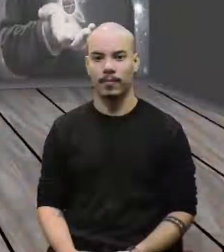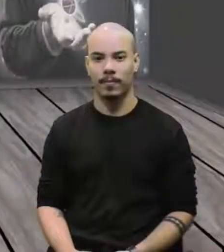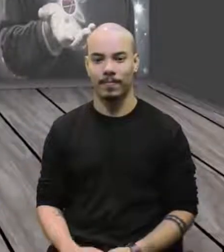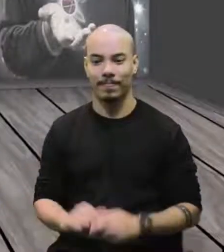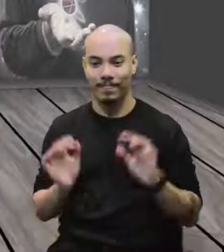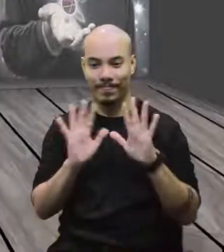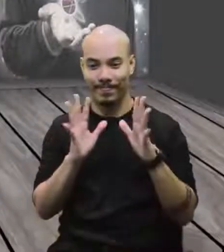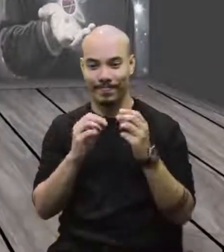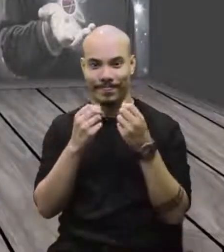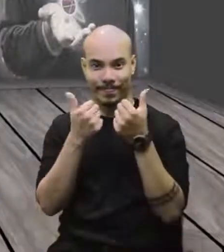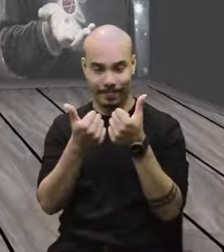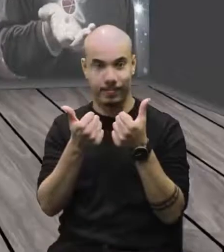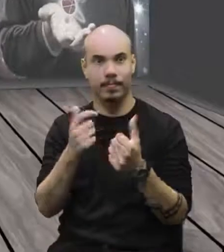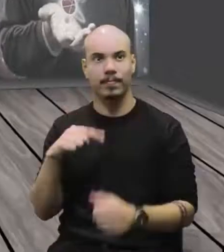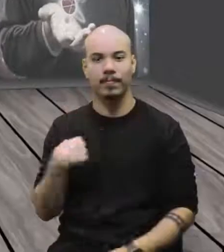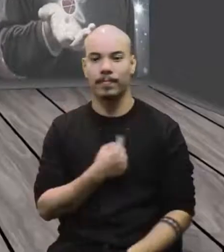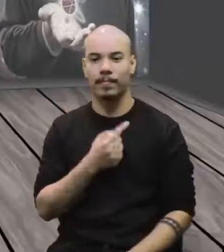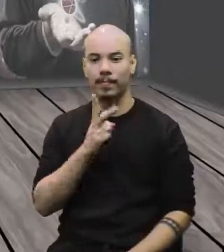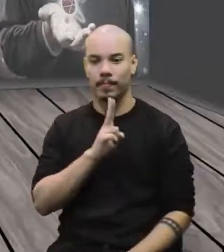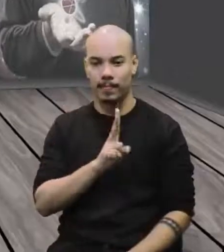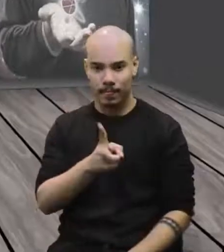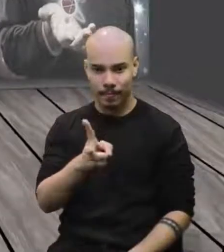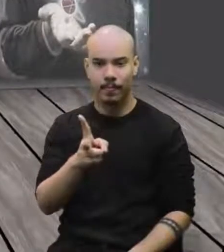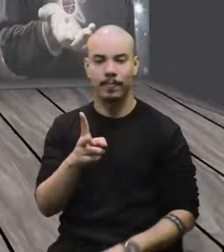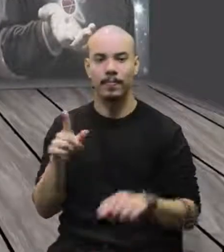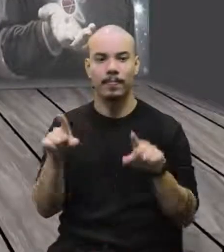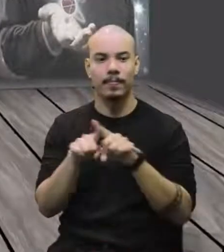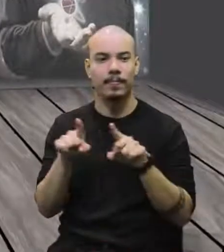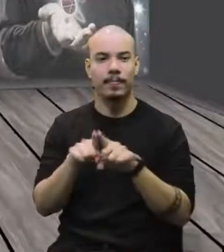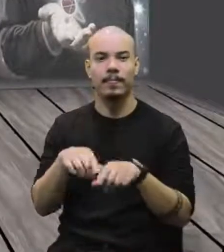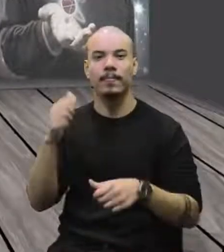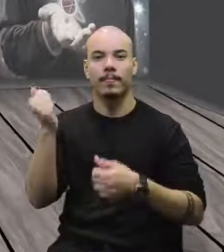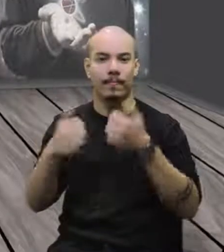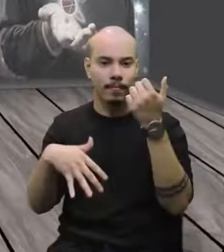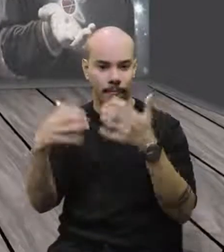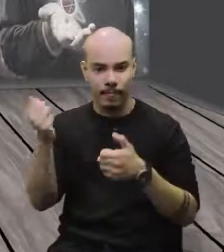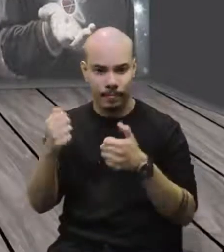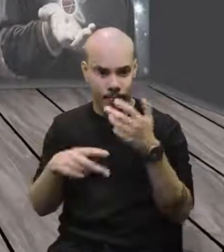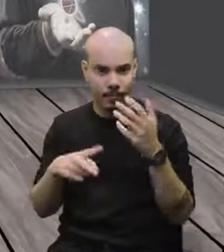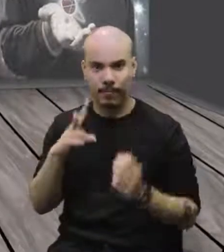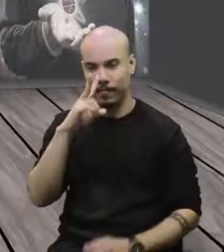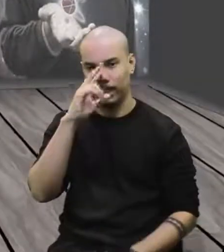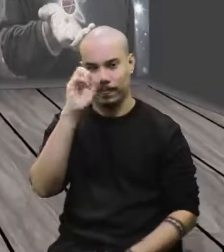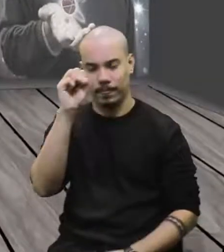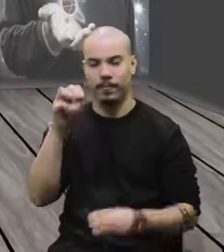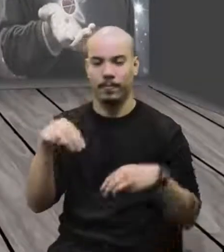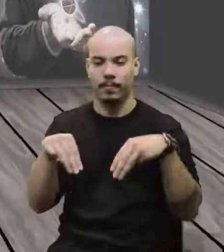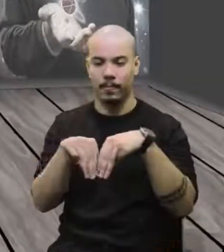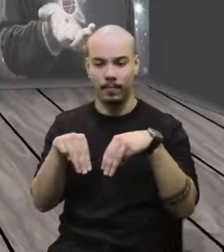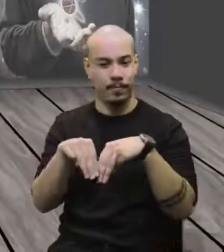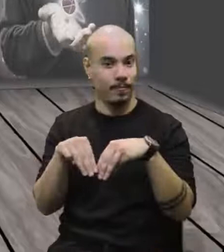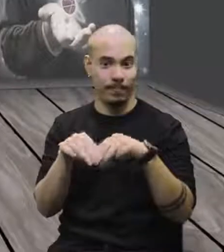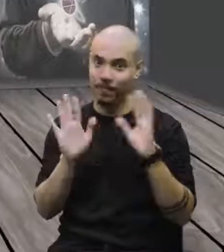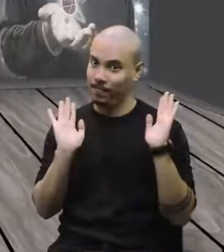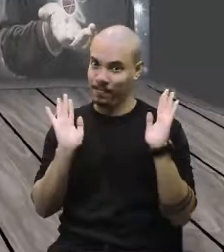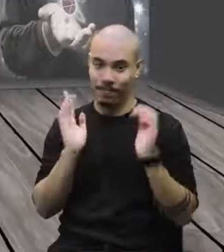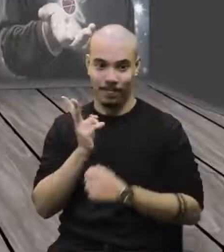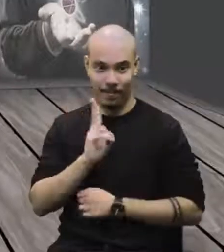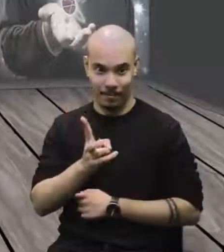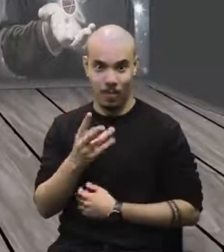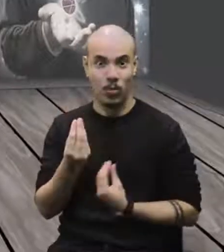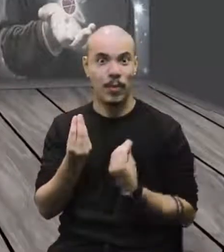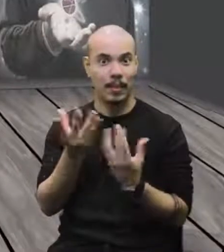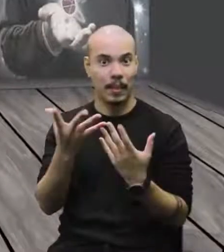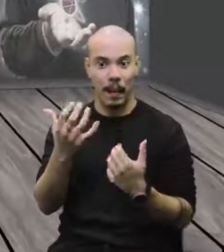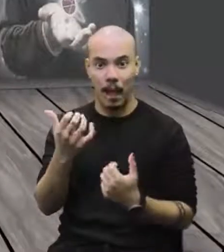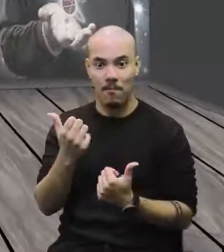E aí, pessoal, estamos aí dando continuidade e continuar falando de... Força magnética, fazer o quê, né? Exatamente. Vamos dar uma força